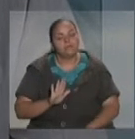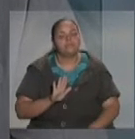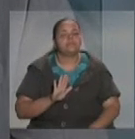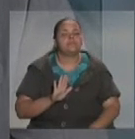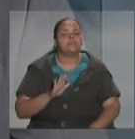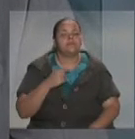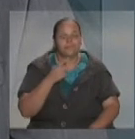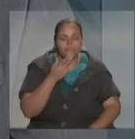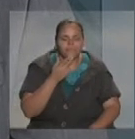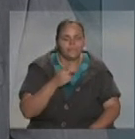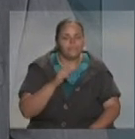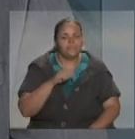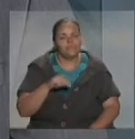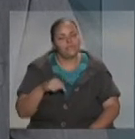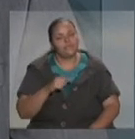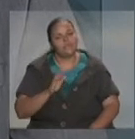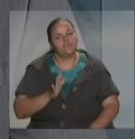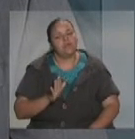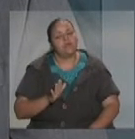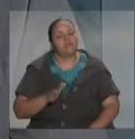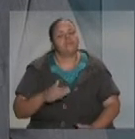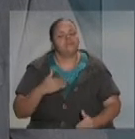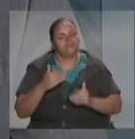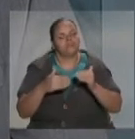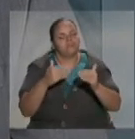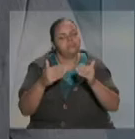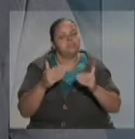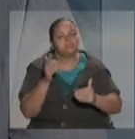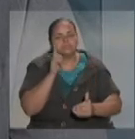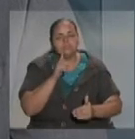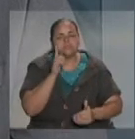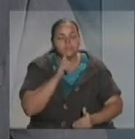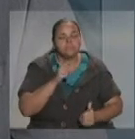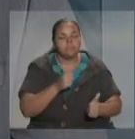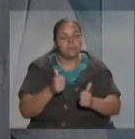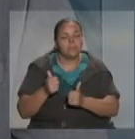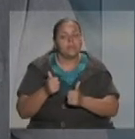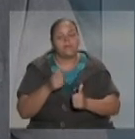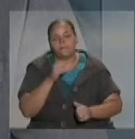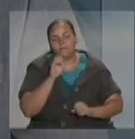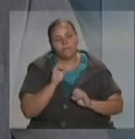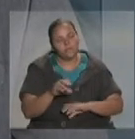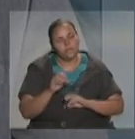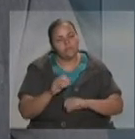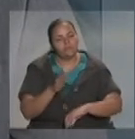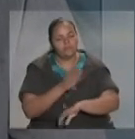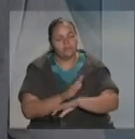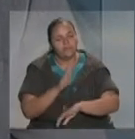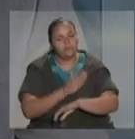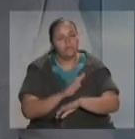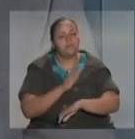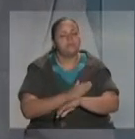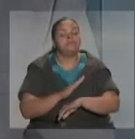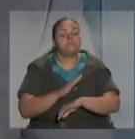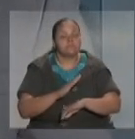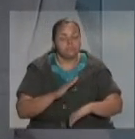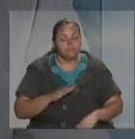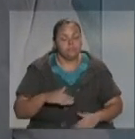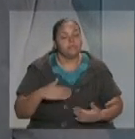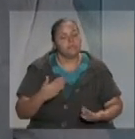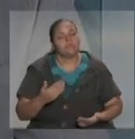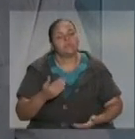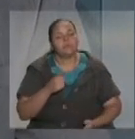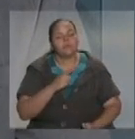ainda. Mas dizer que a gente já deu grandes passos, né? A educação, há muitos treinamentos, né,